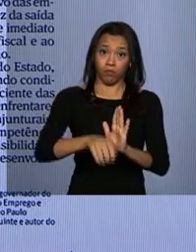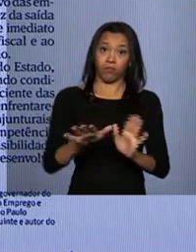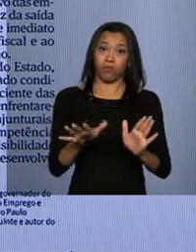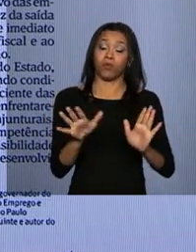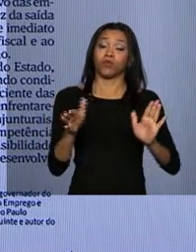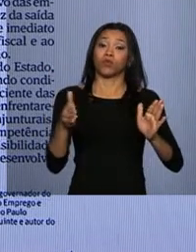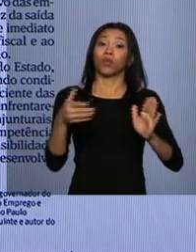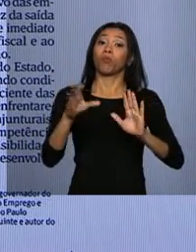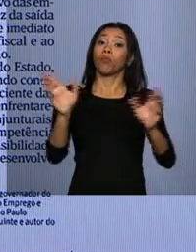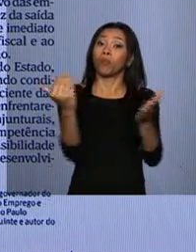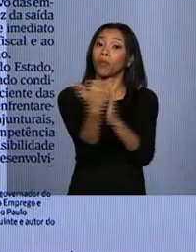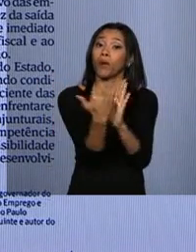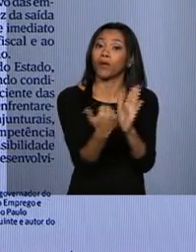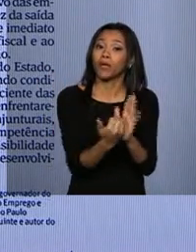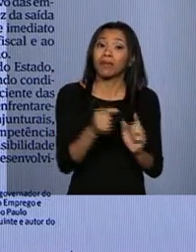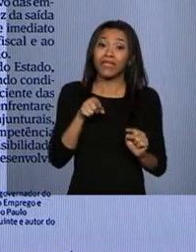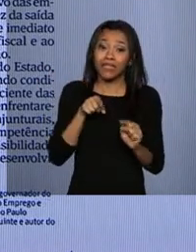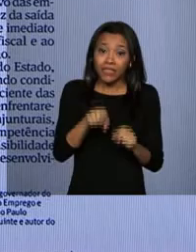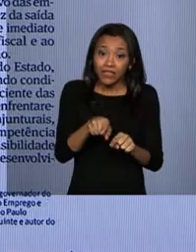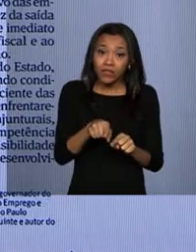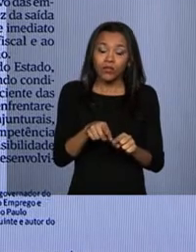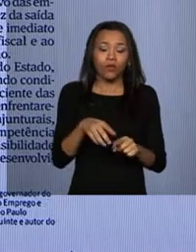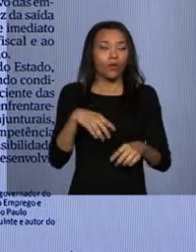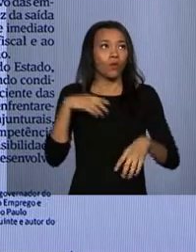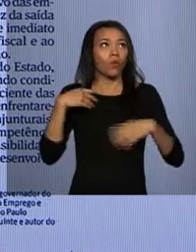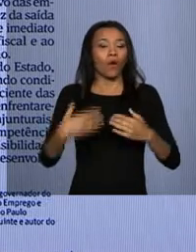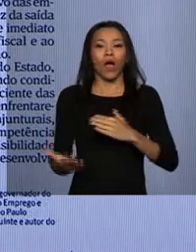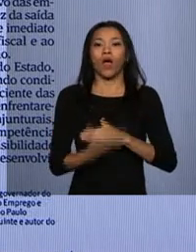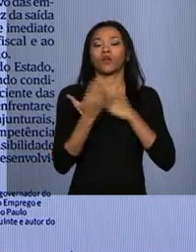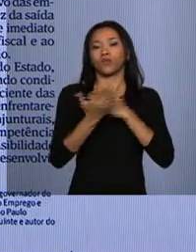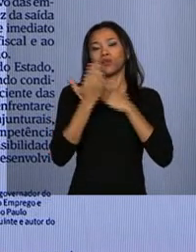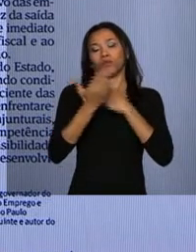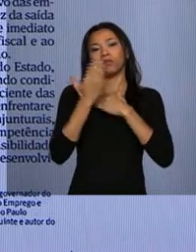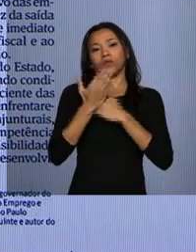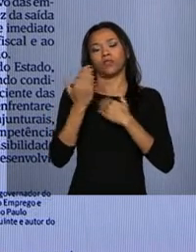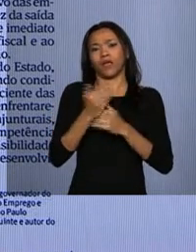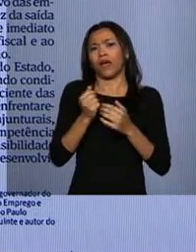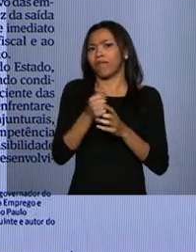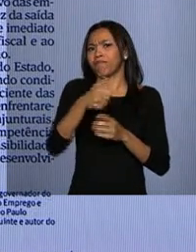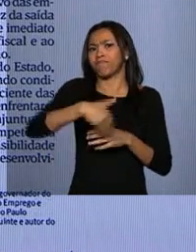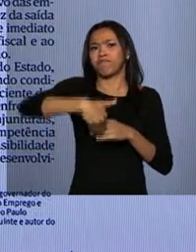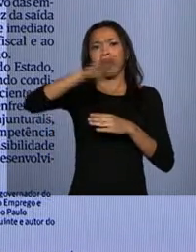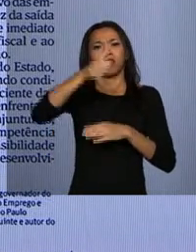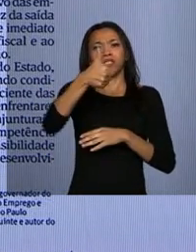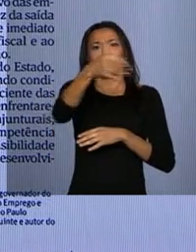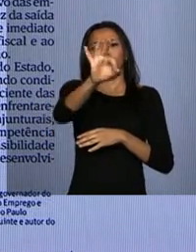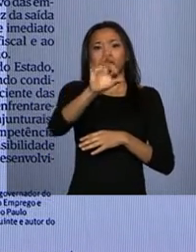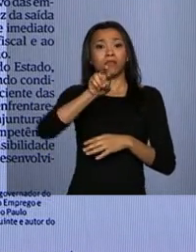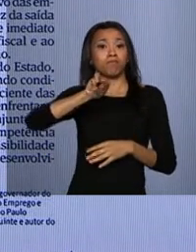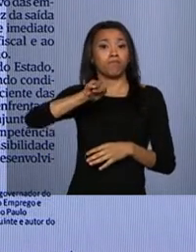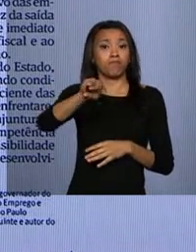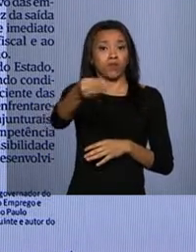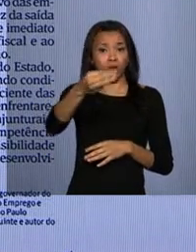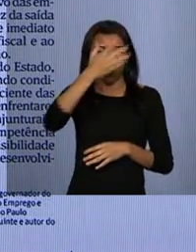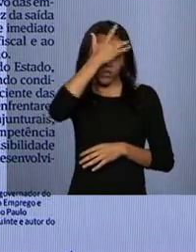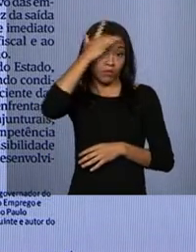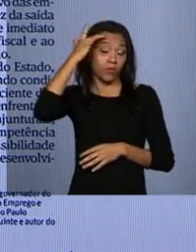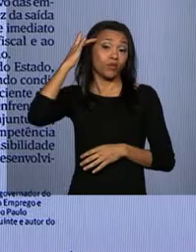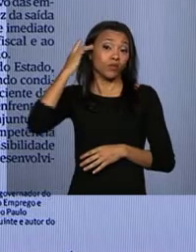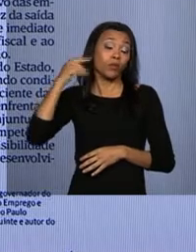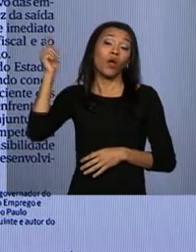contribuirá para o aumento da formalização de mais de 10 milhões de cidadãos da